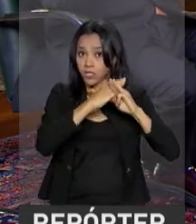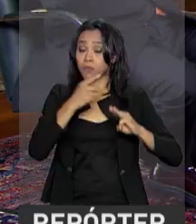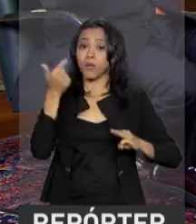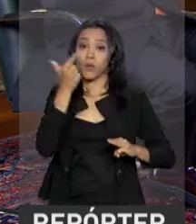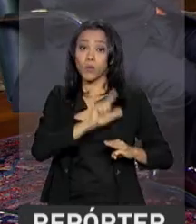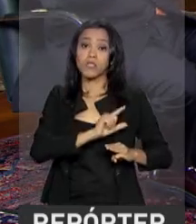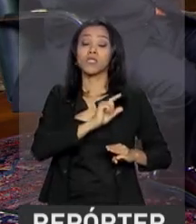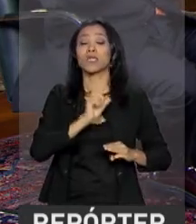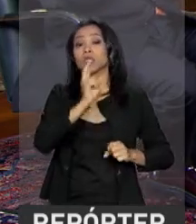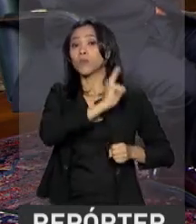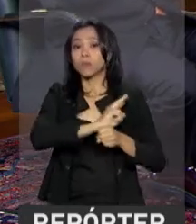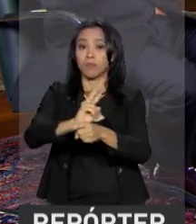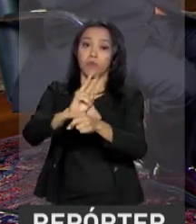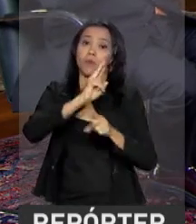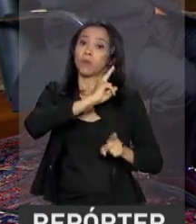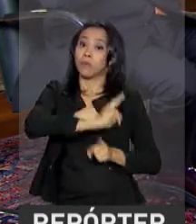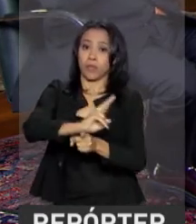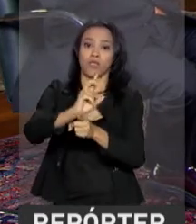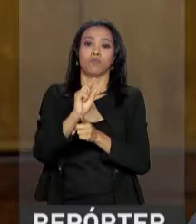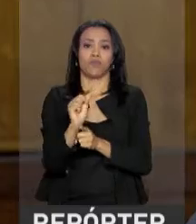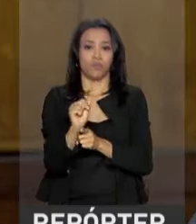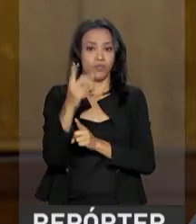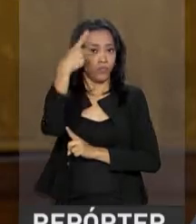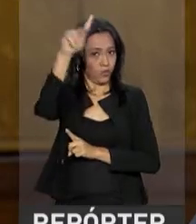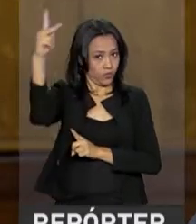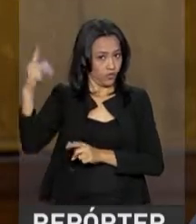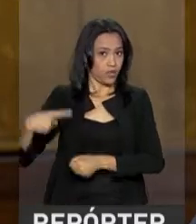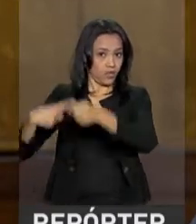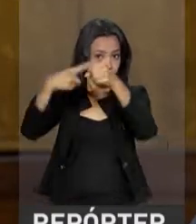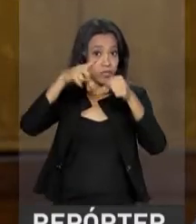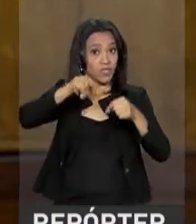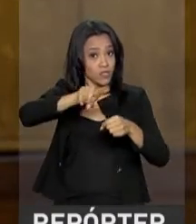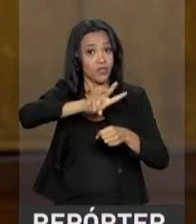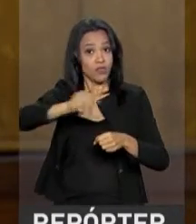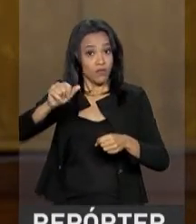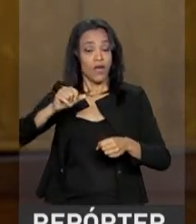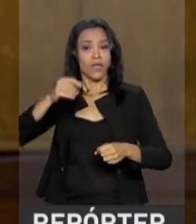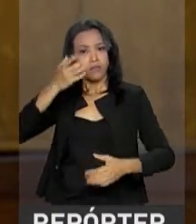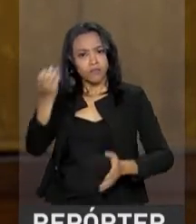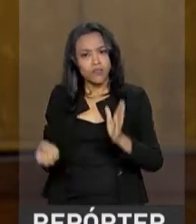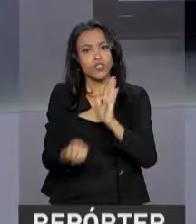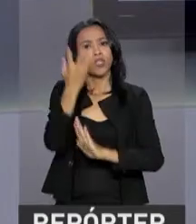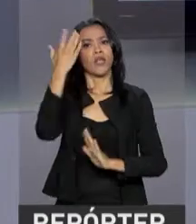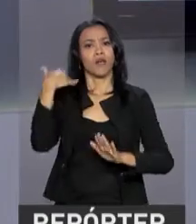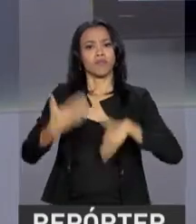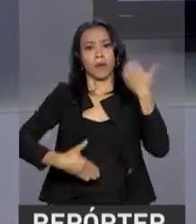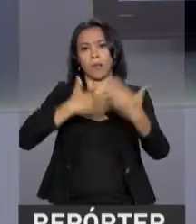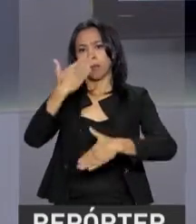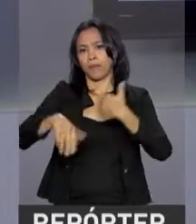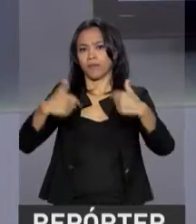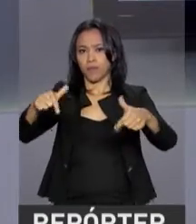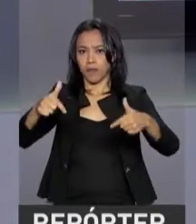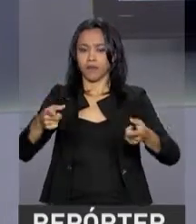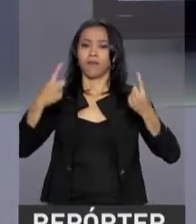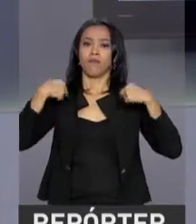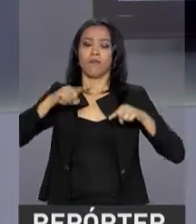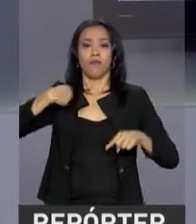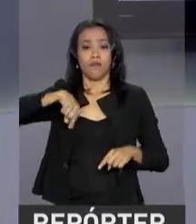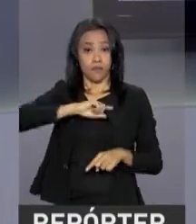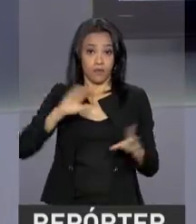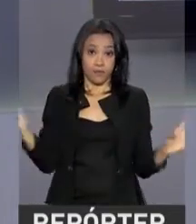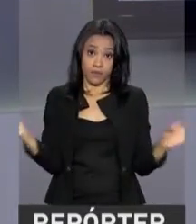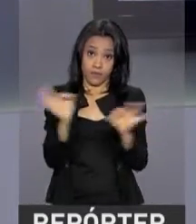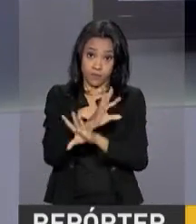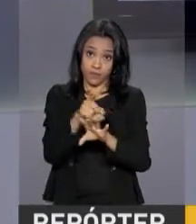empréstimo estes empréstimos certa e seguramente geraram empregos dos respectivos regimes nós ficamos por aqui